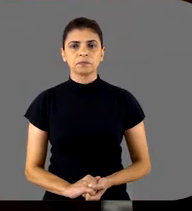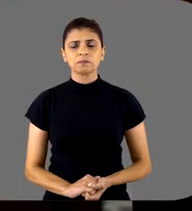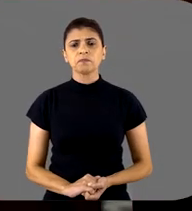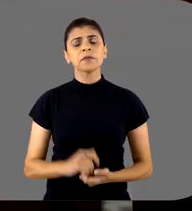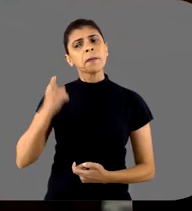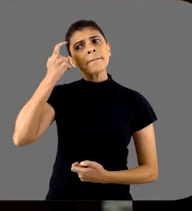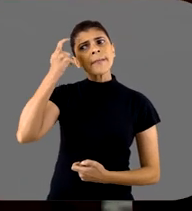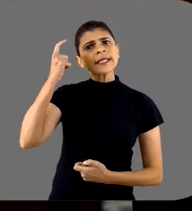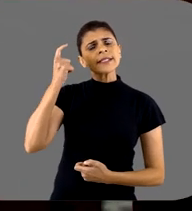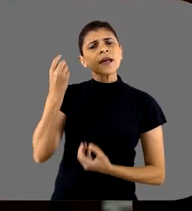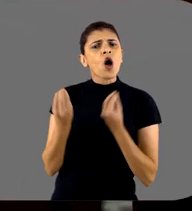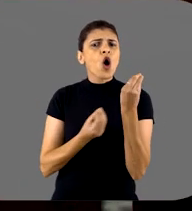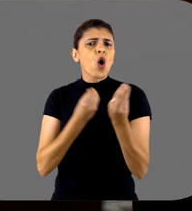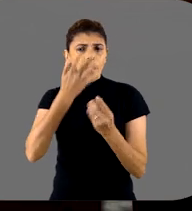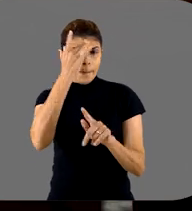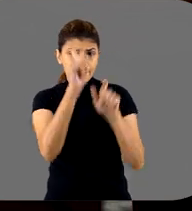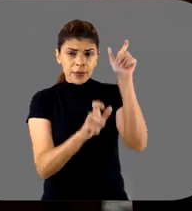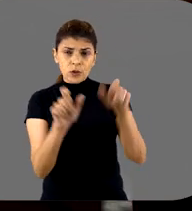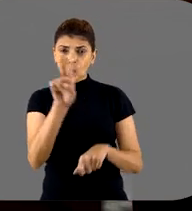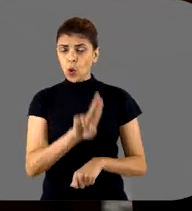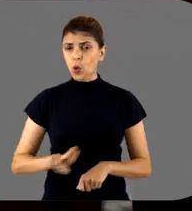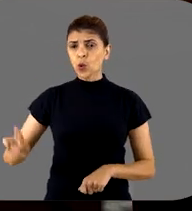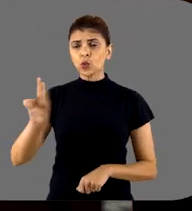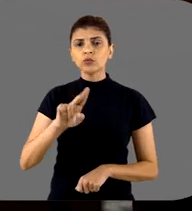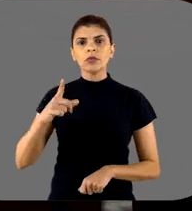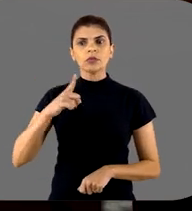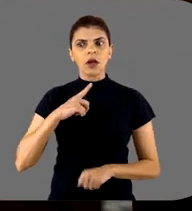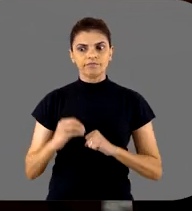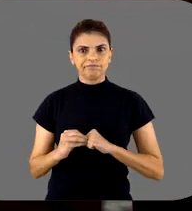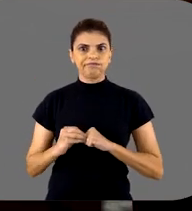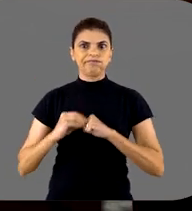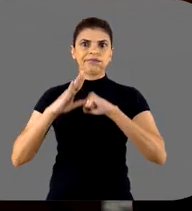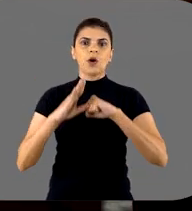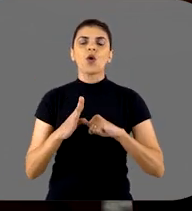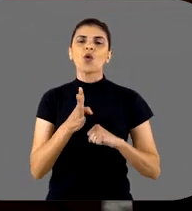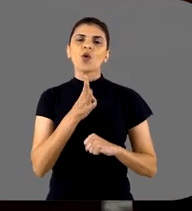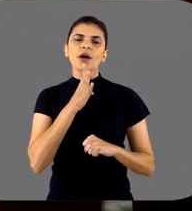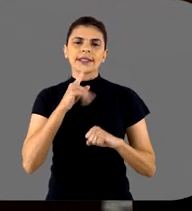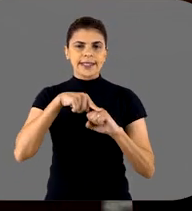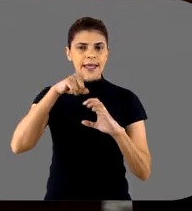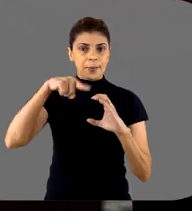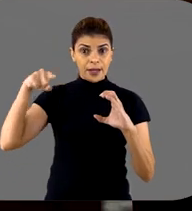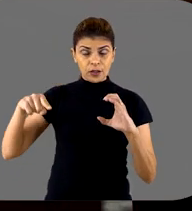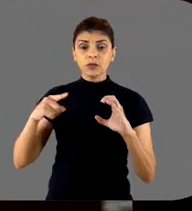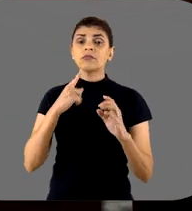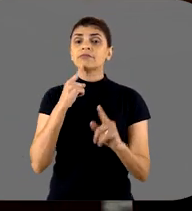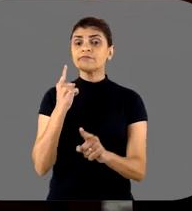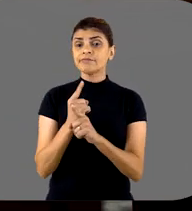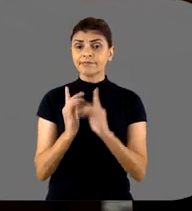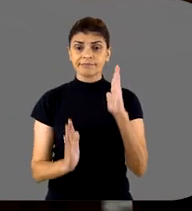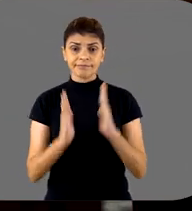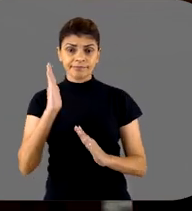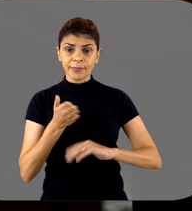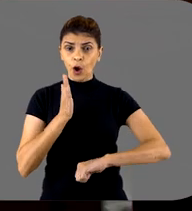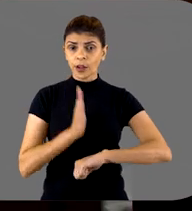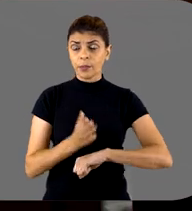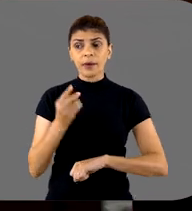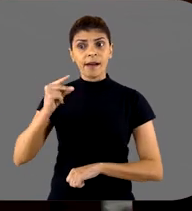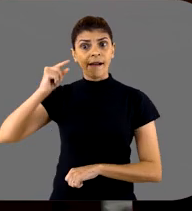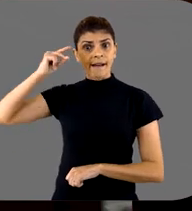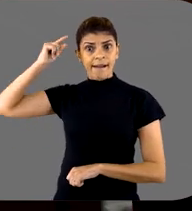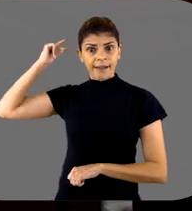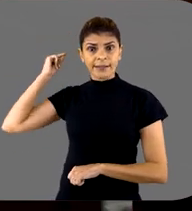Esses temas de pensar como as pessoas de fato usam, como se apropriam do conhecimento científico, está muito ligado também ao nosso contexto